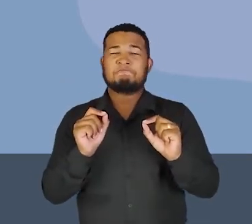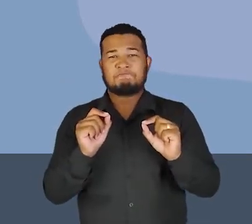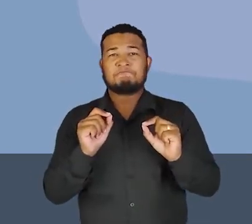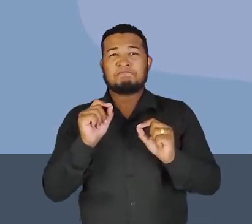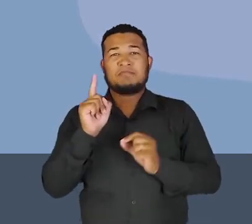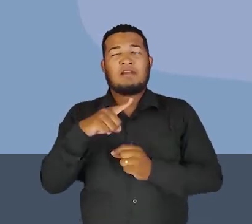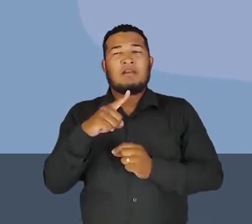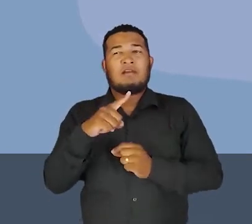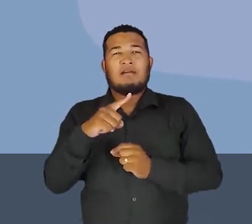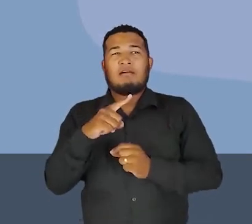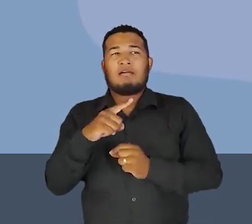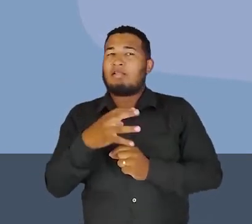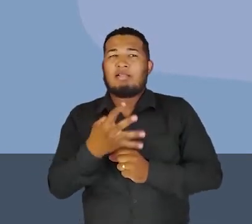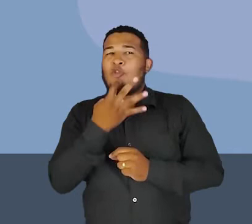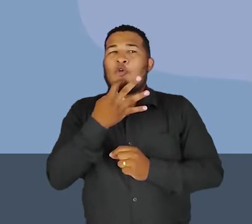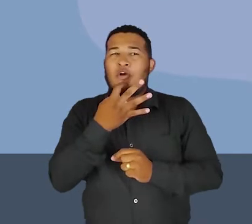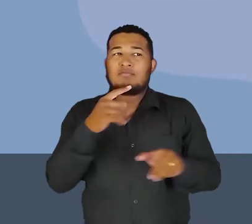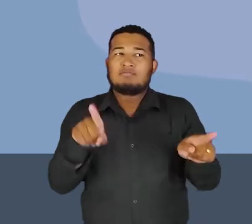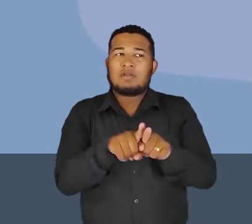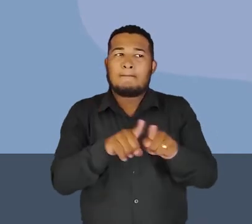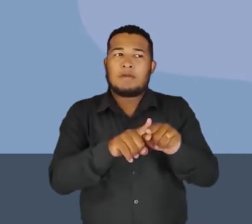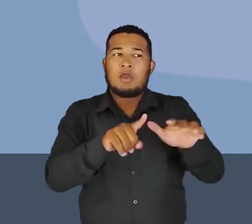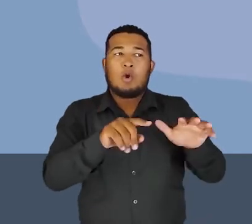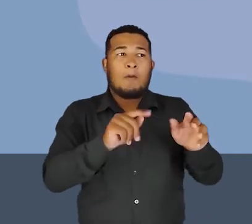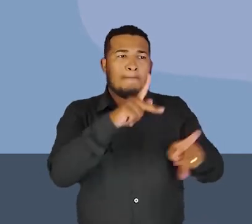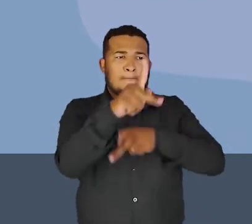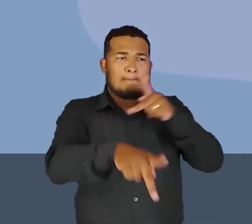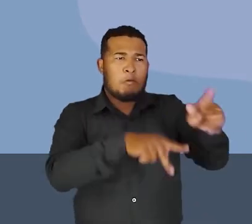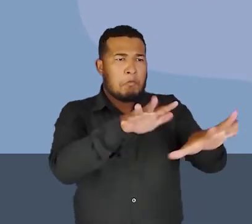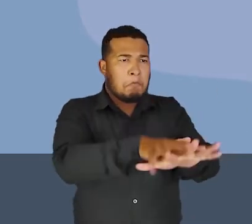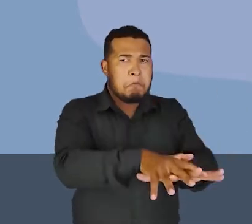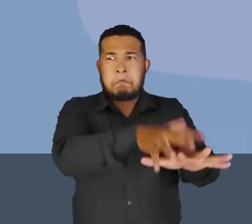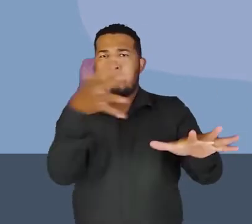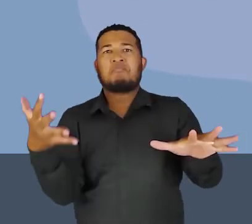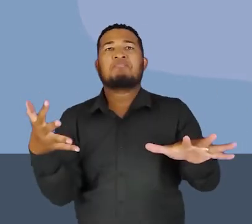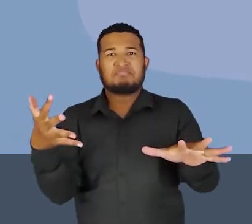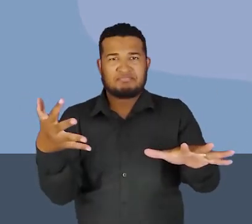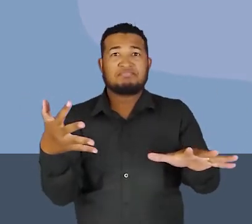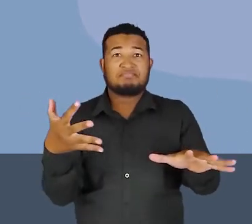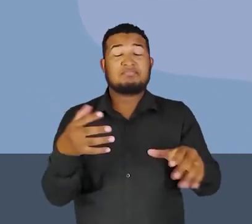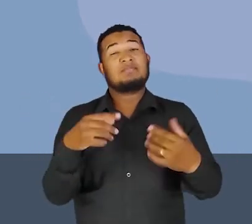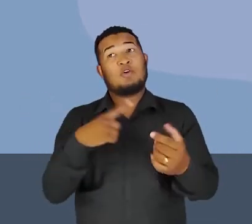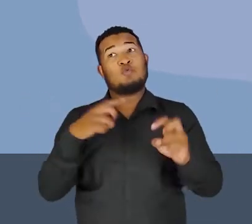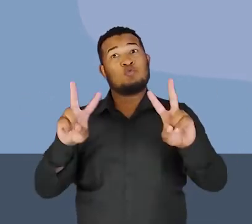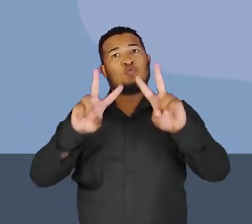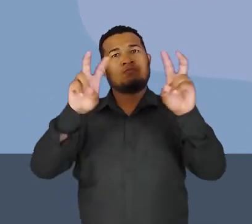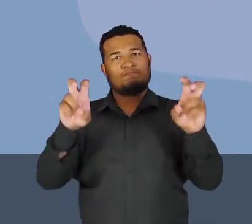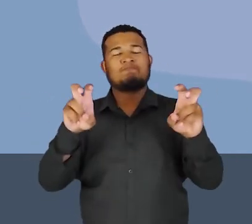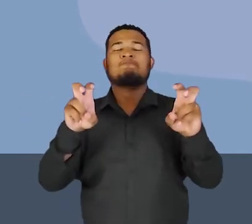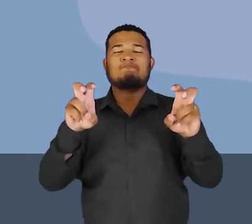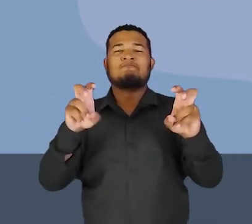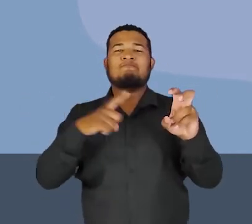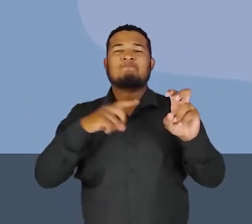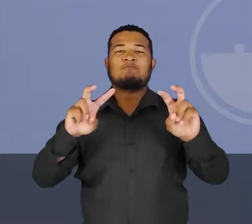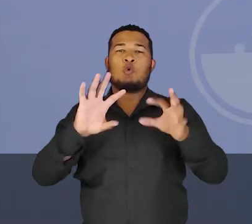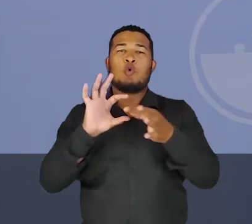o desconhecimento, a exclusão desses povos nativos. Então, é um trabalho, e o próprio título remete a esse processo.